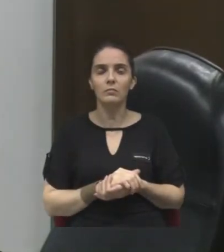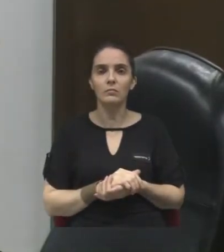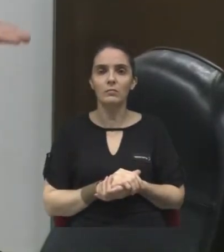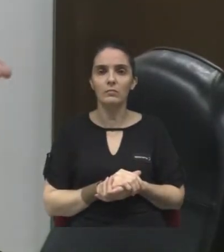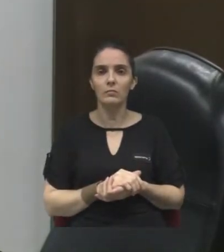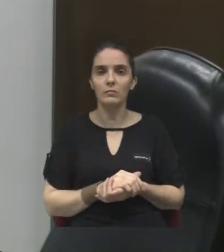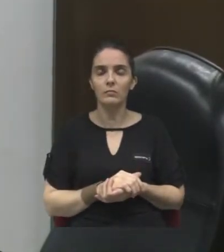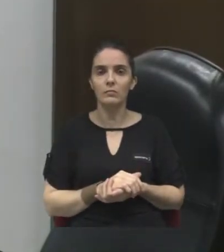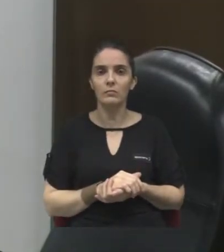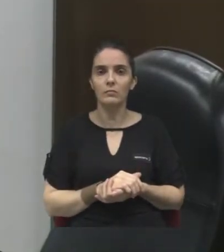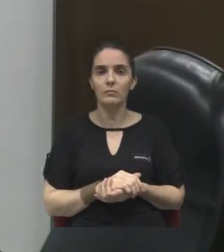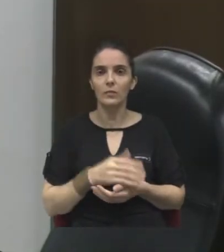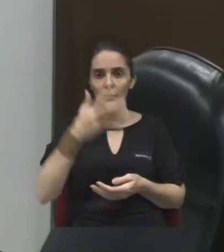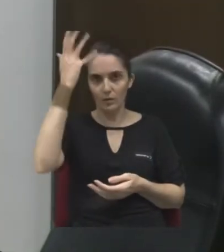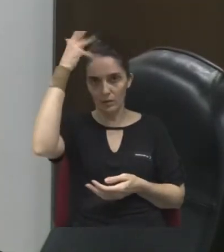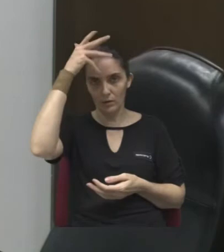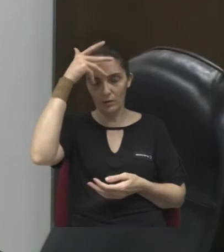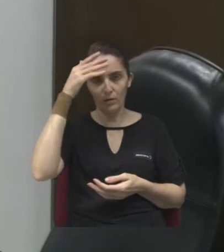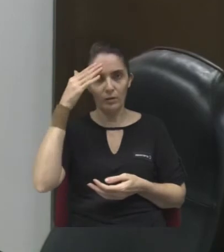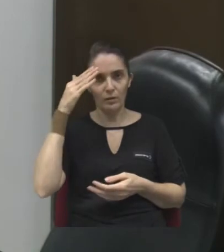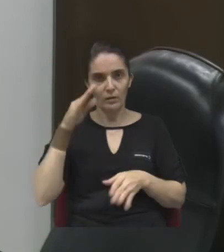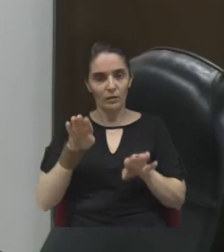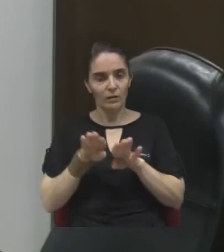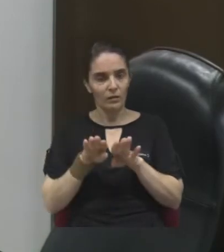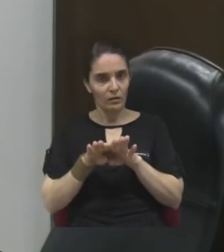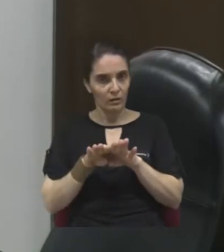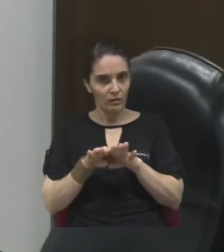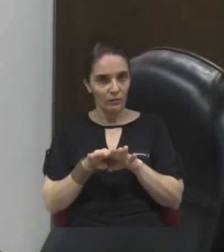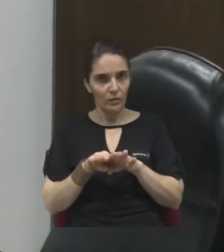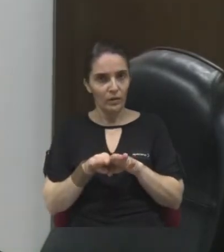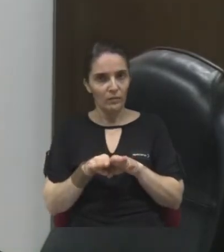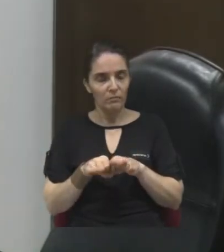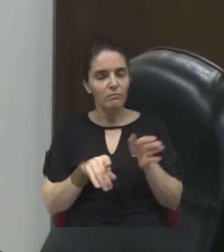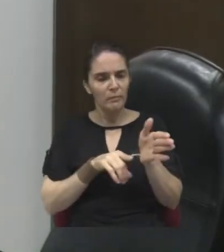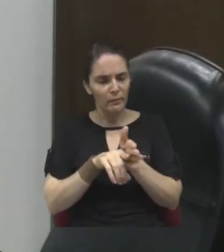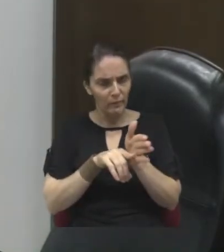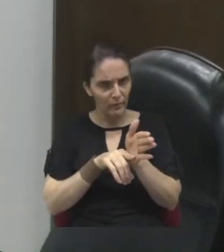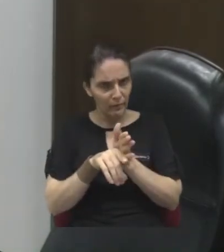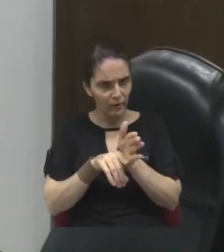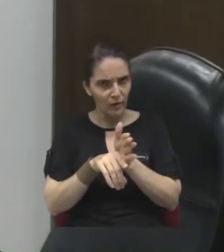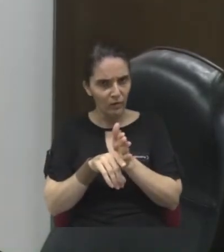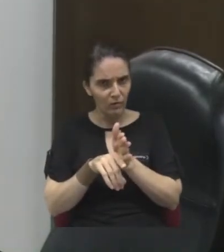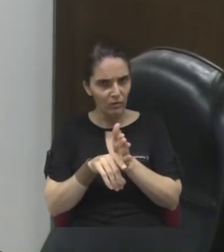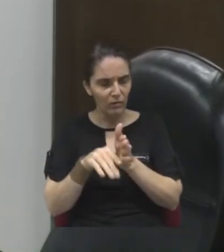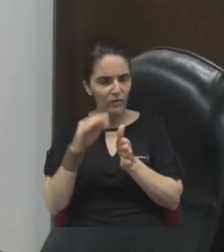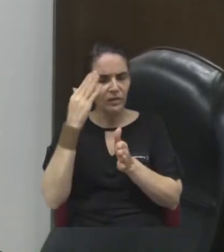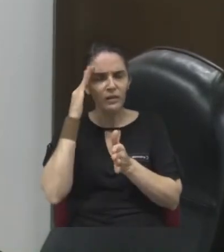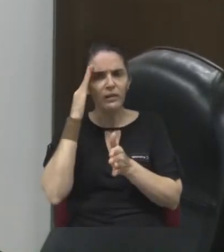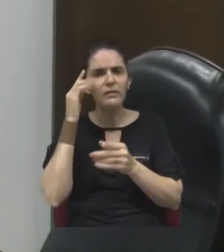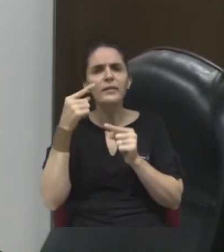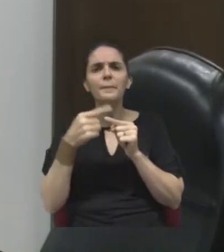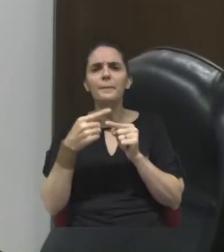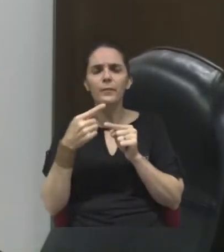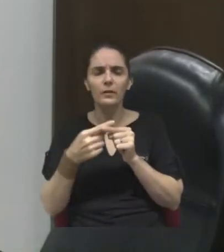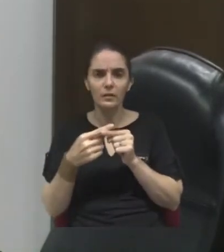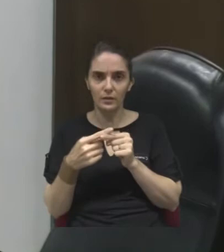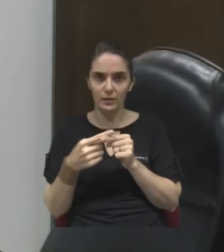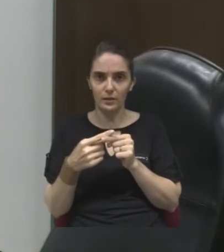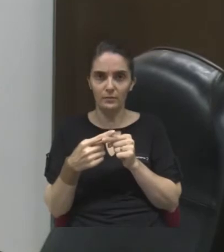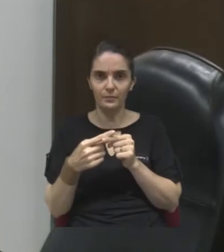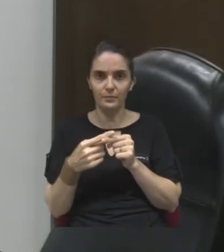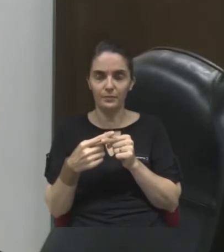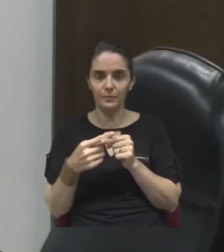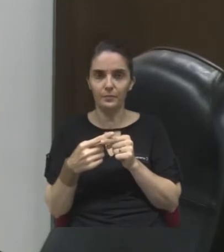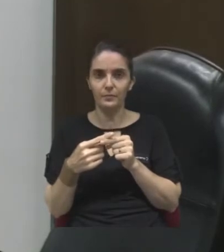porque é óbvio, quando a gente fica sabendo, a gente tenta entender o motivo e